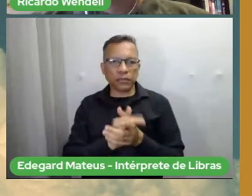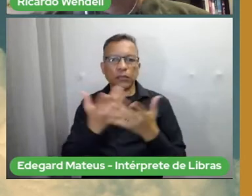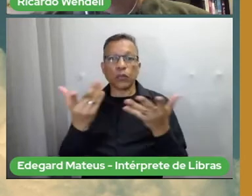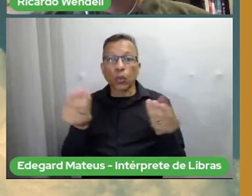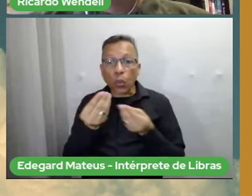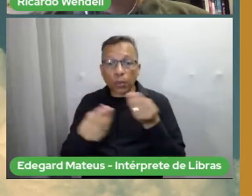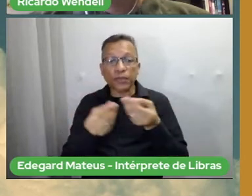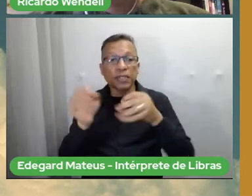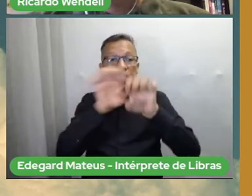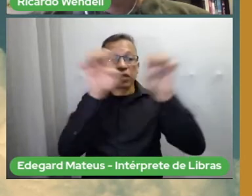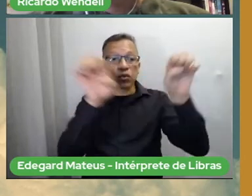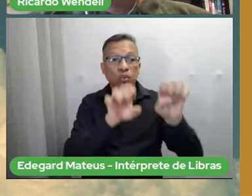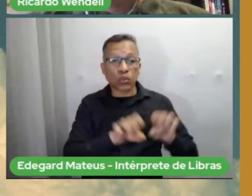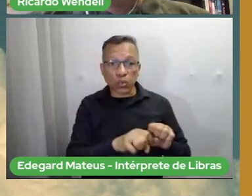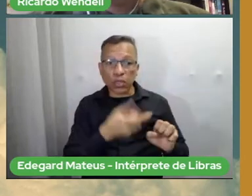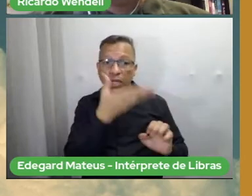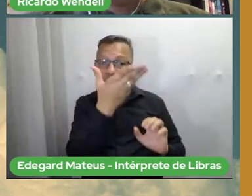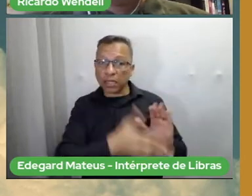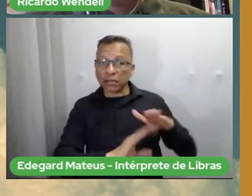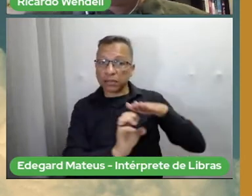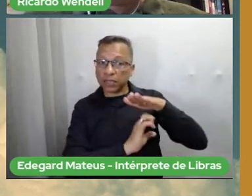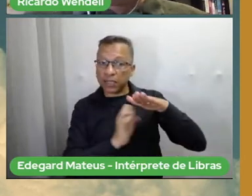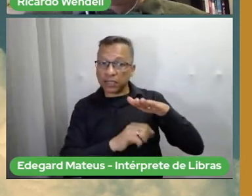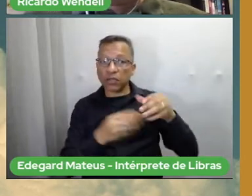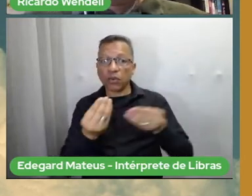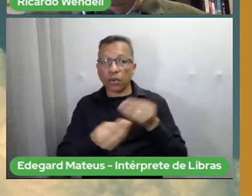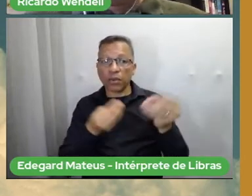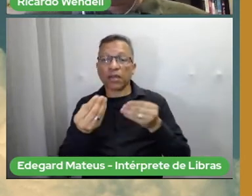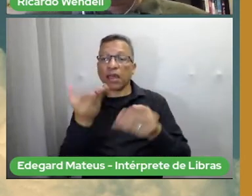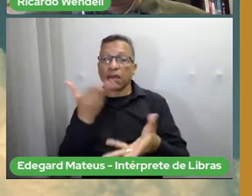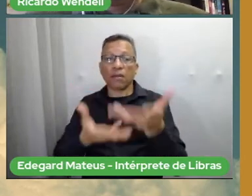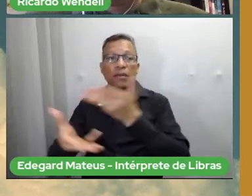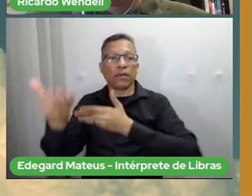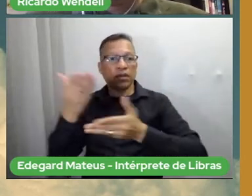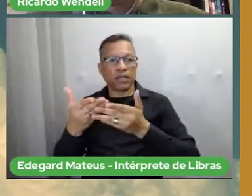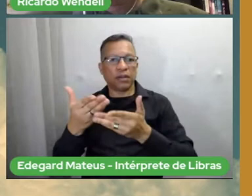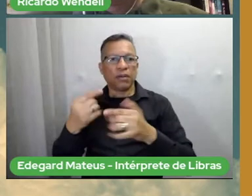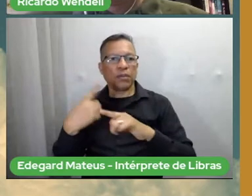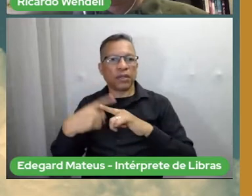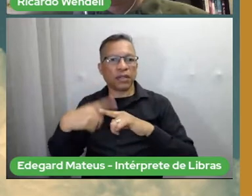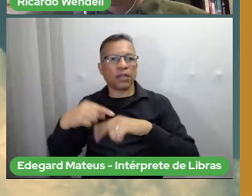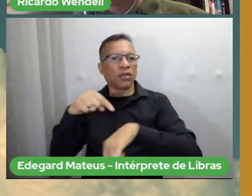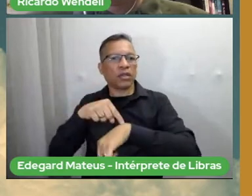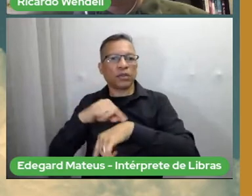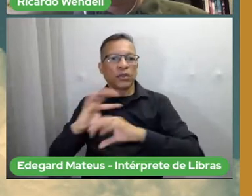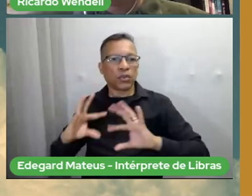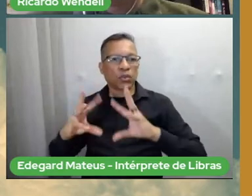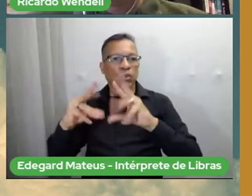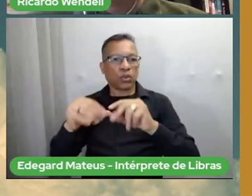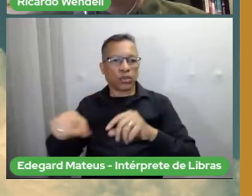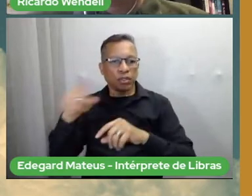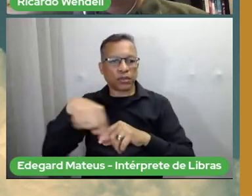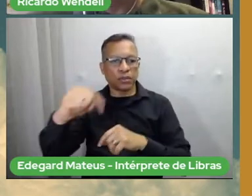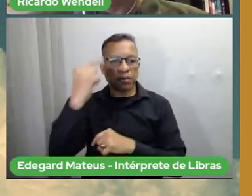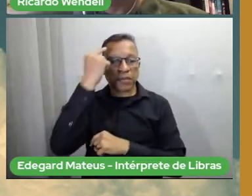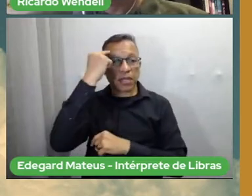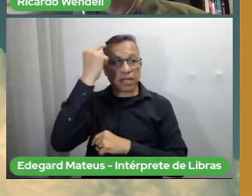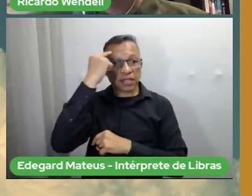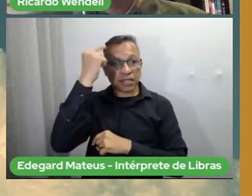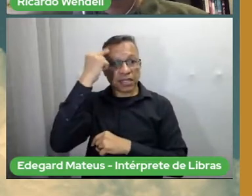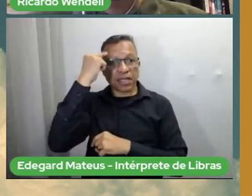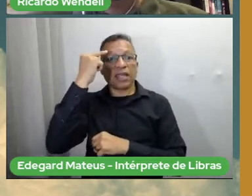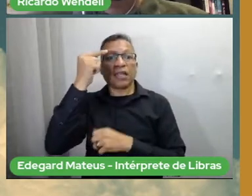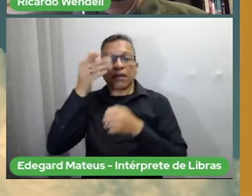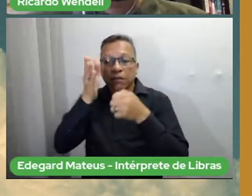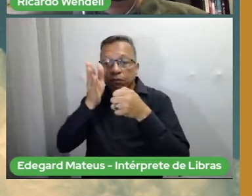e a adoção e execução iterativa. O tempo inteiro a gente pensa em fatias finas, né, o thin